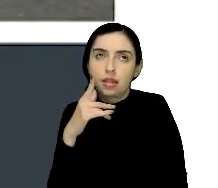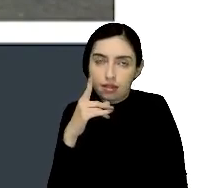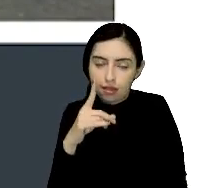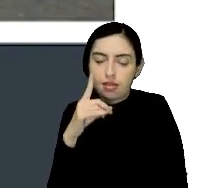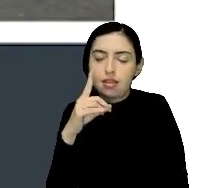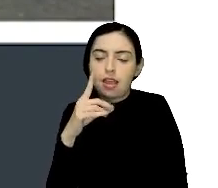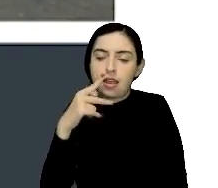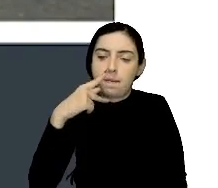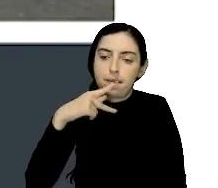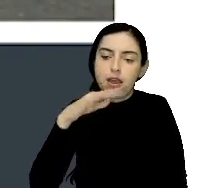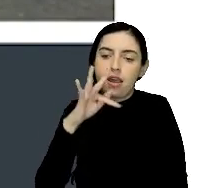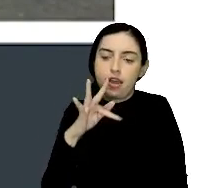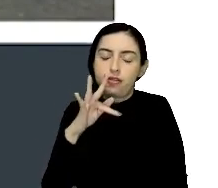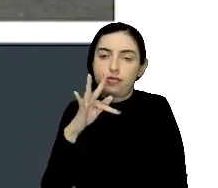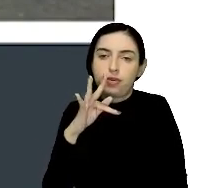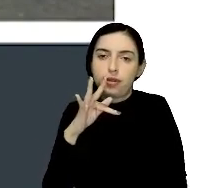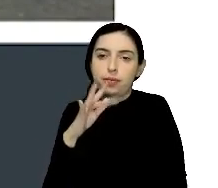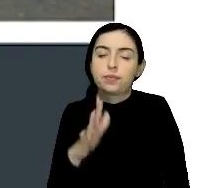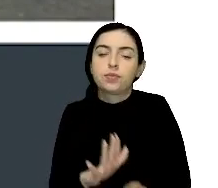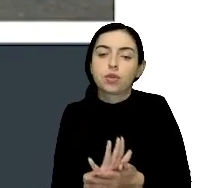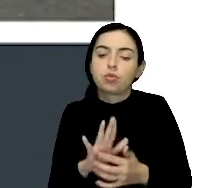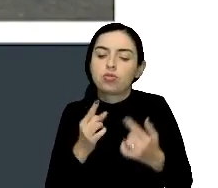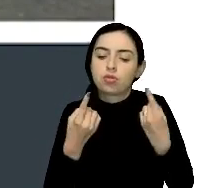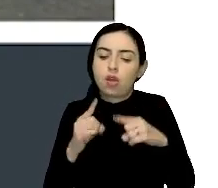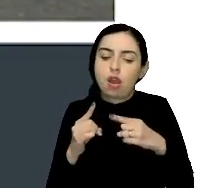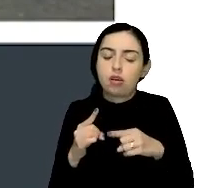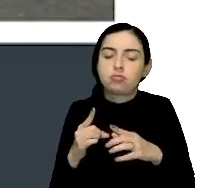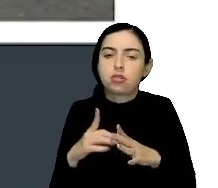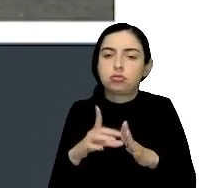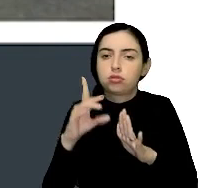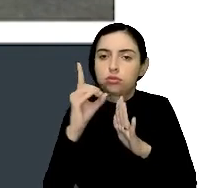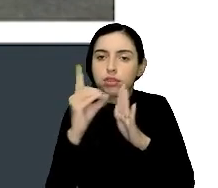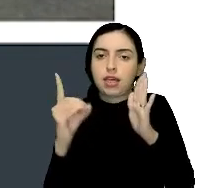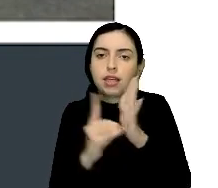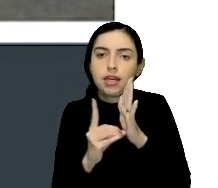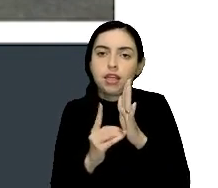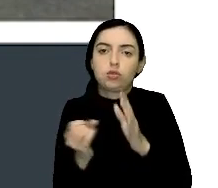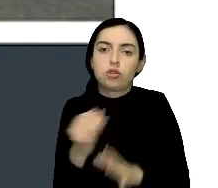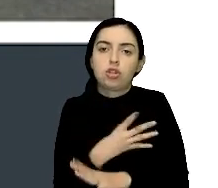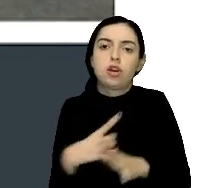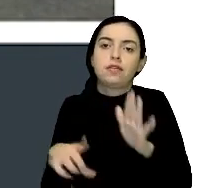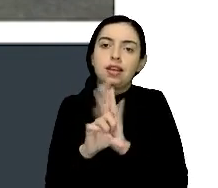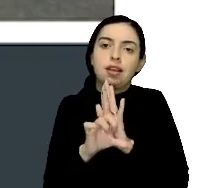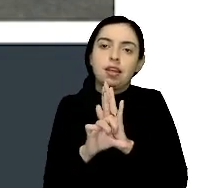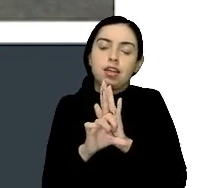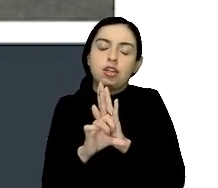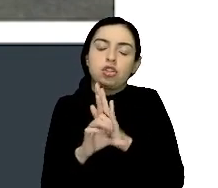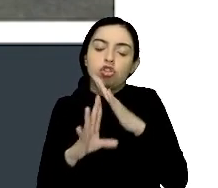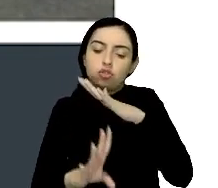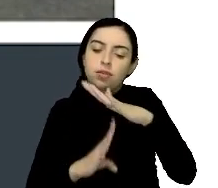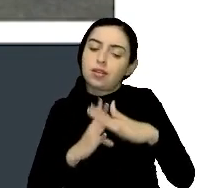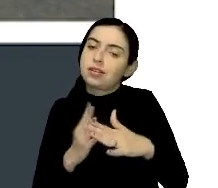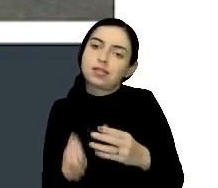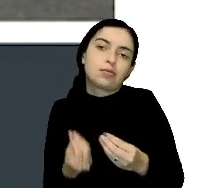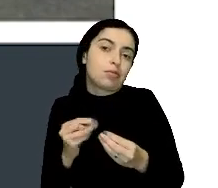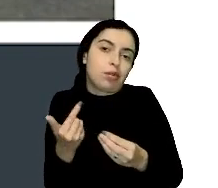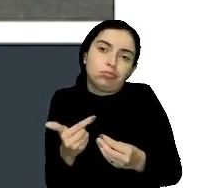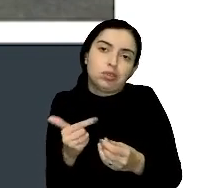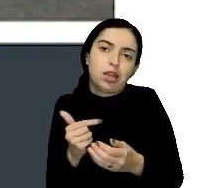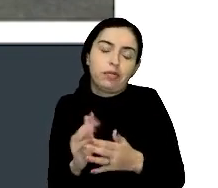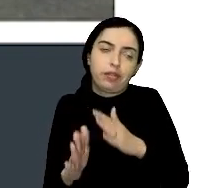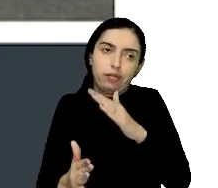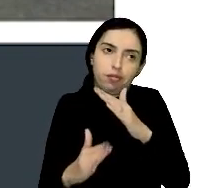apresentar uma DPF contra o decreto regulamentador da nova lei de imigração, mas essa não veio. O que veio